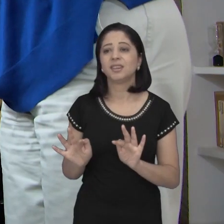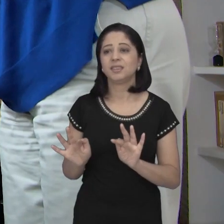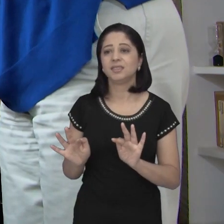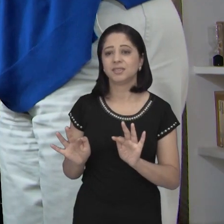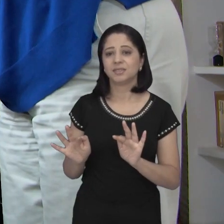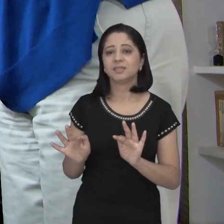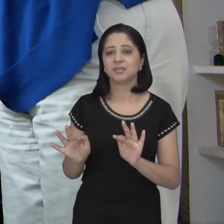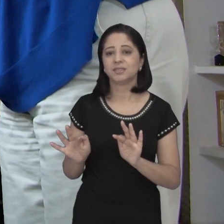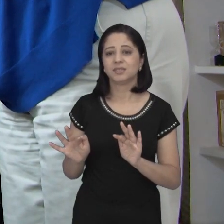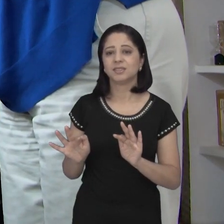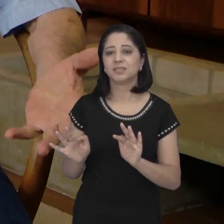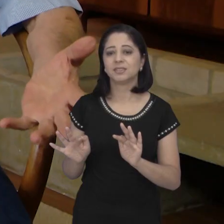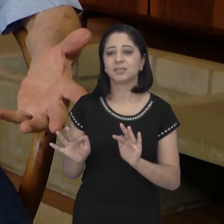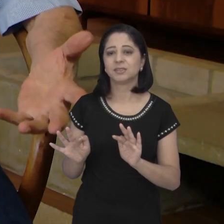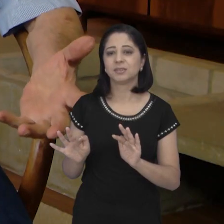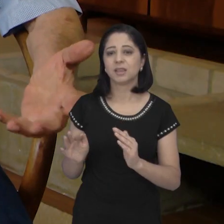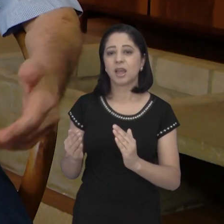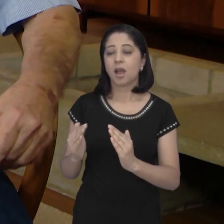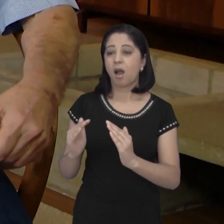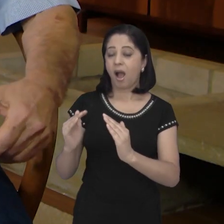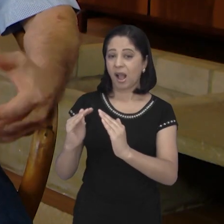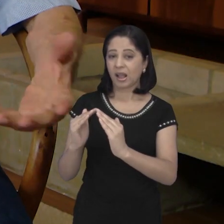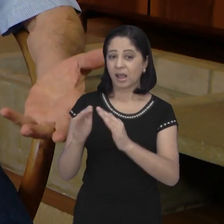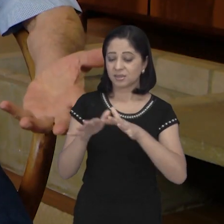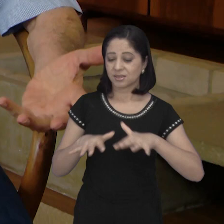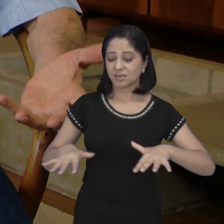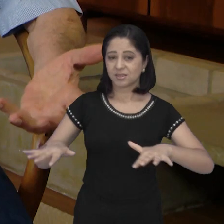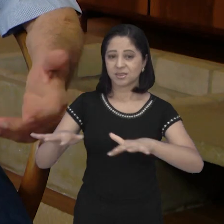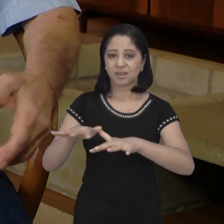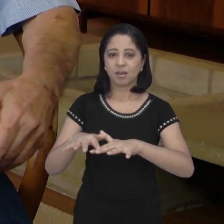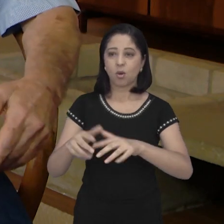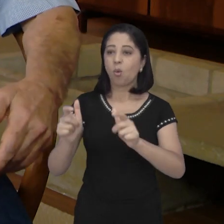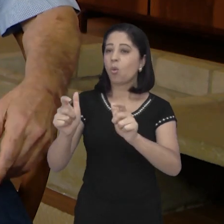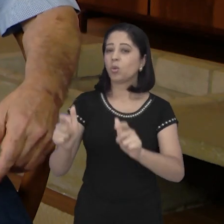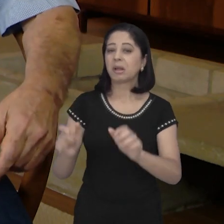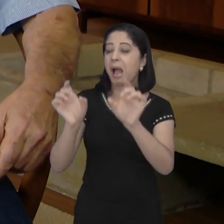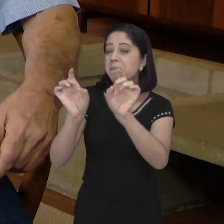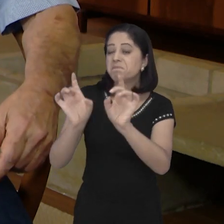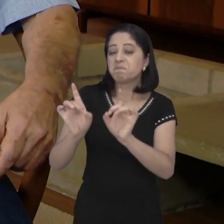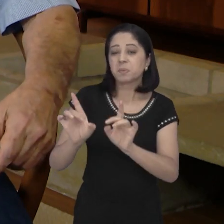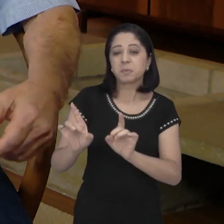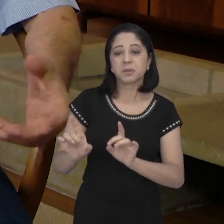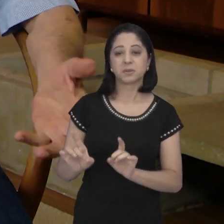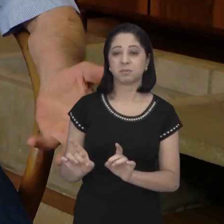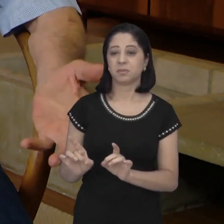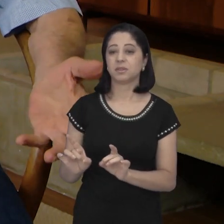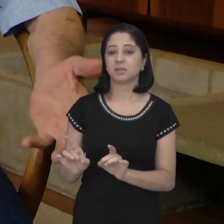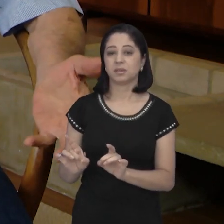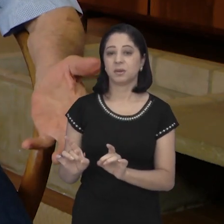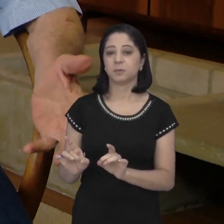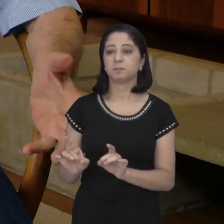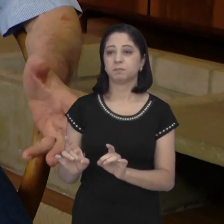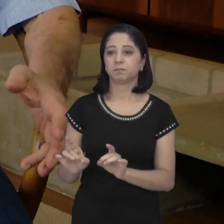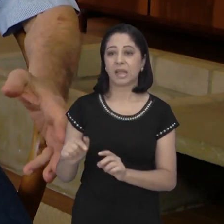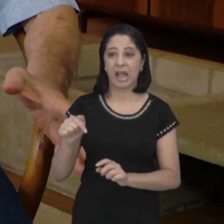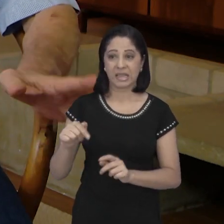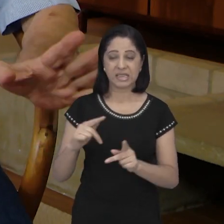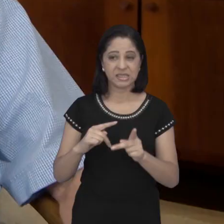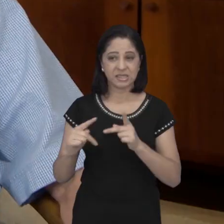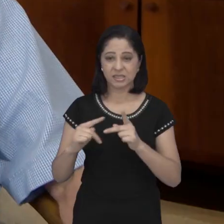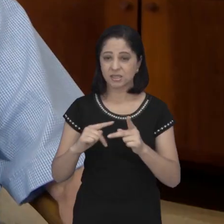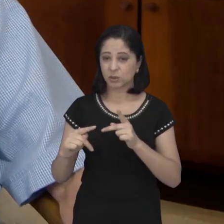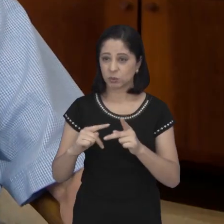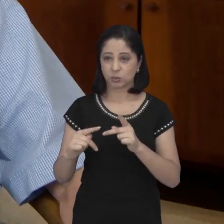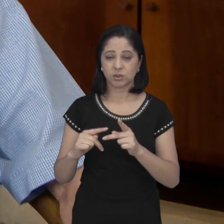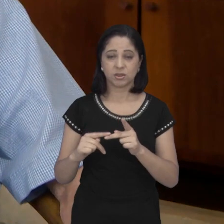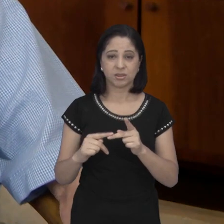casa. Você vê aquele olhar de surpresa, de admiração, né, de estar entrando num lugar realmente